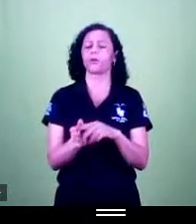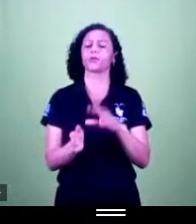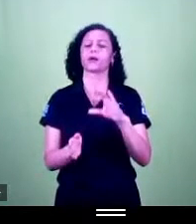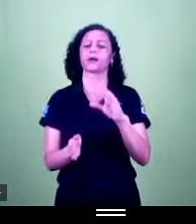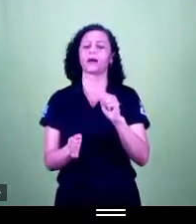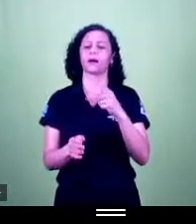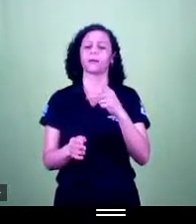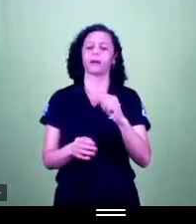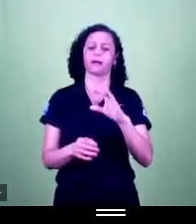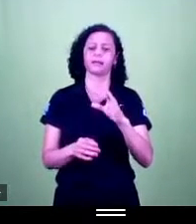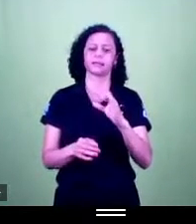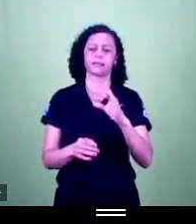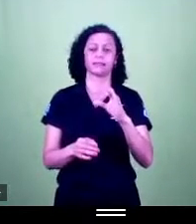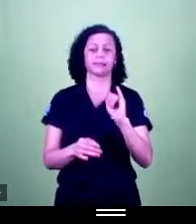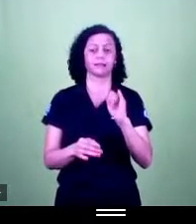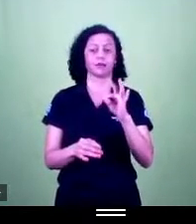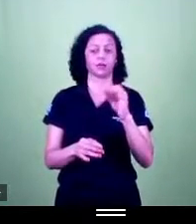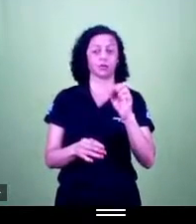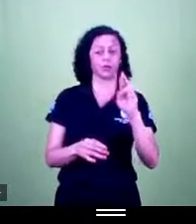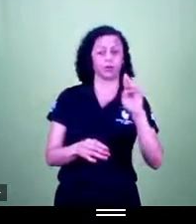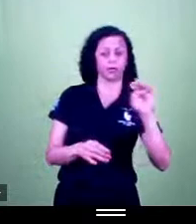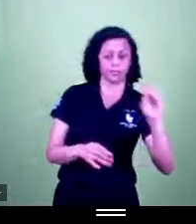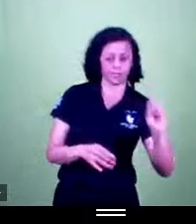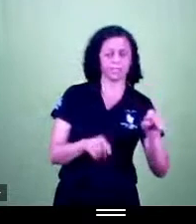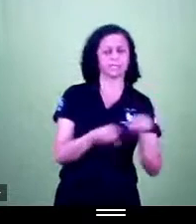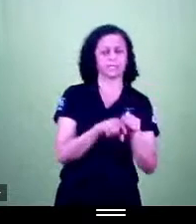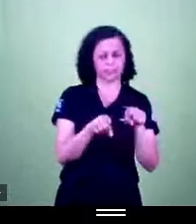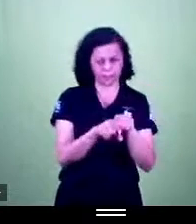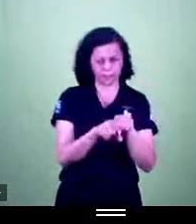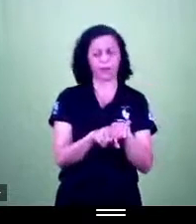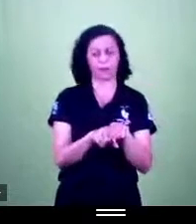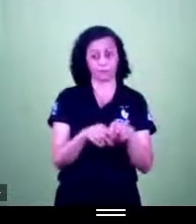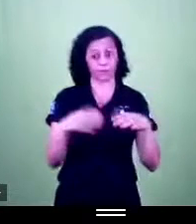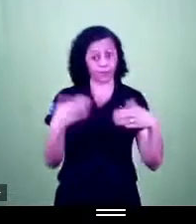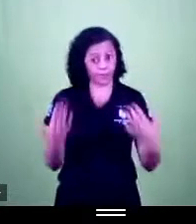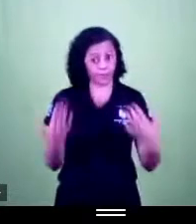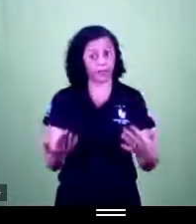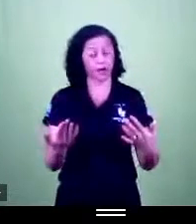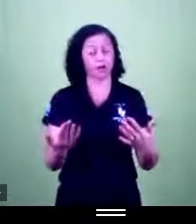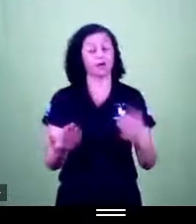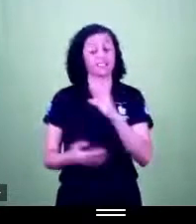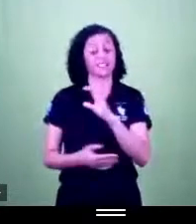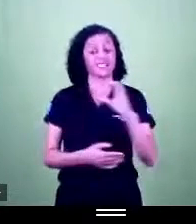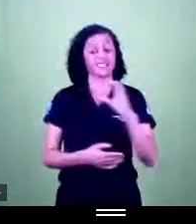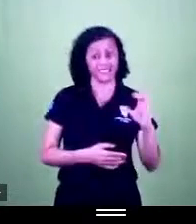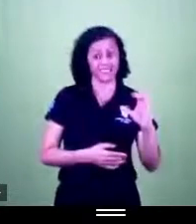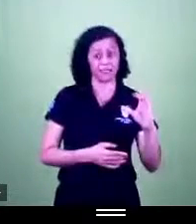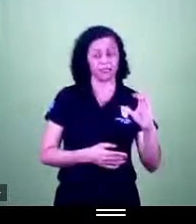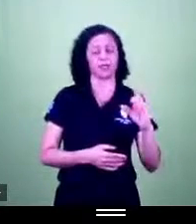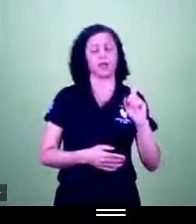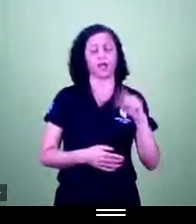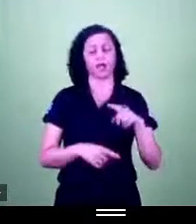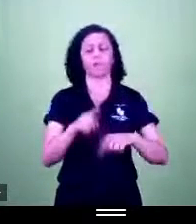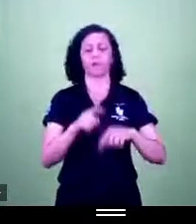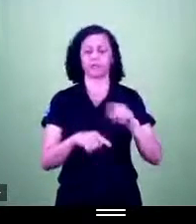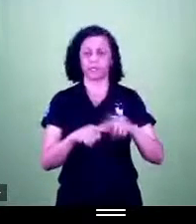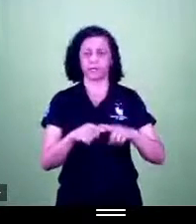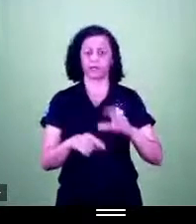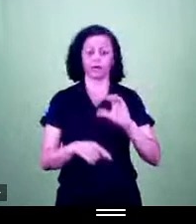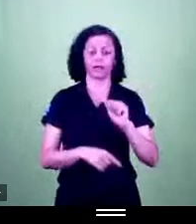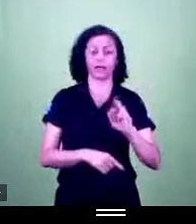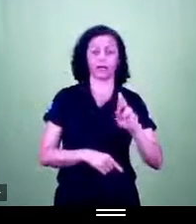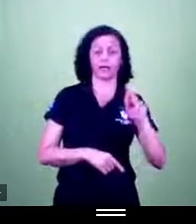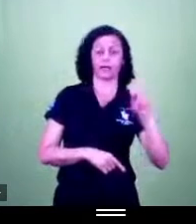queda de tensão. Vai ser motivo lá de CA. Por enquanto aqui em CC, o nosso elemento, nossa carga, né,